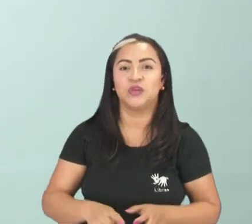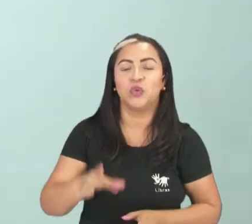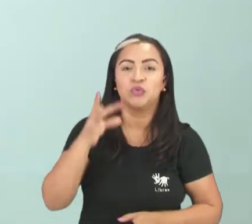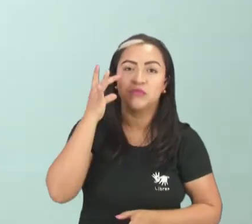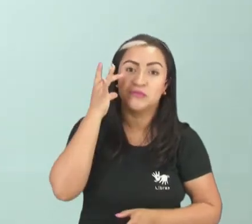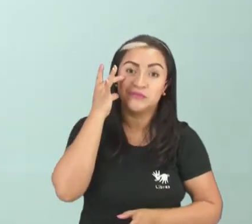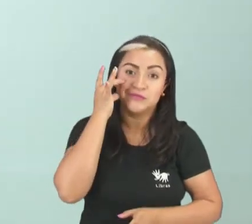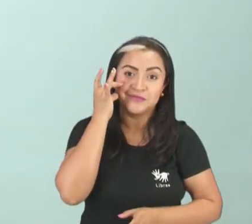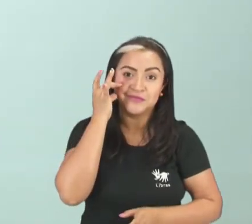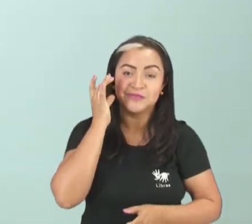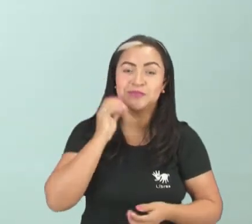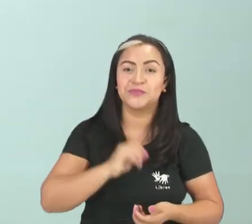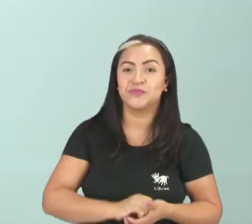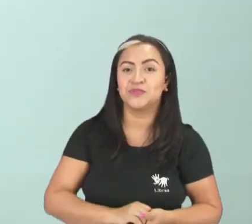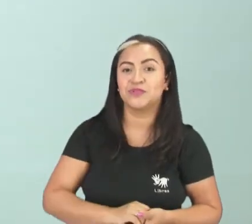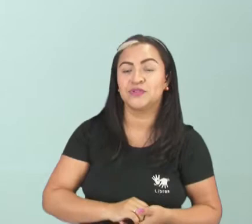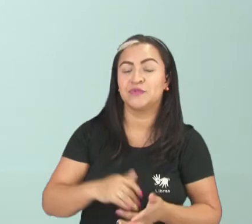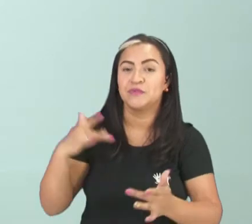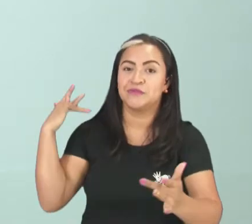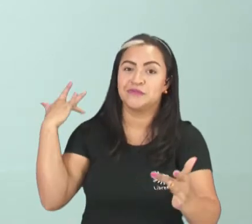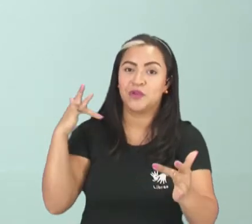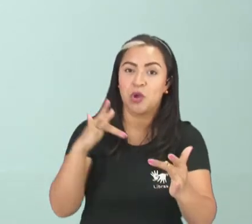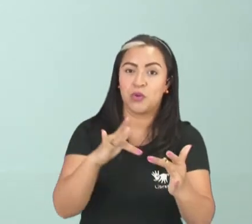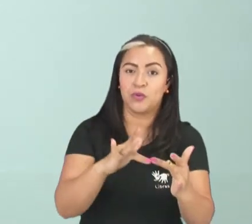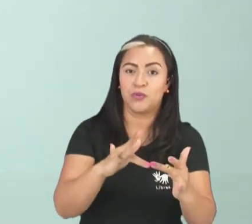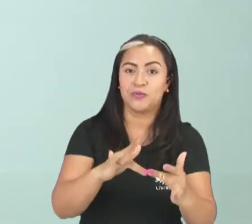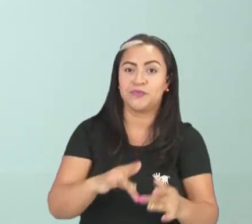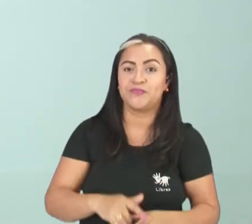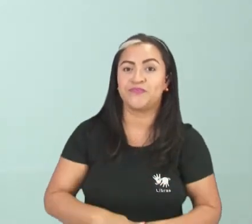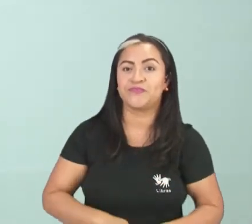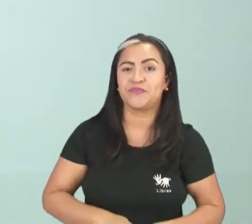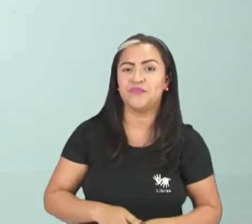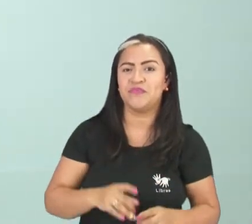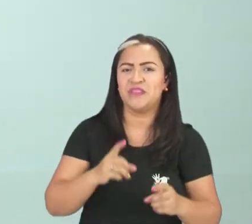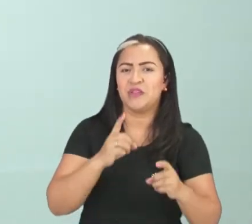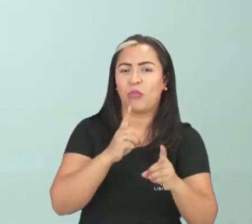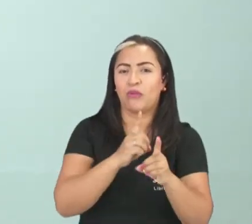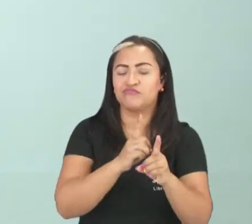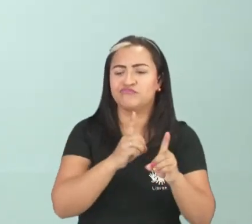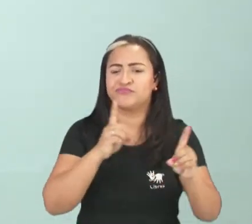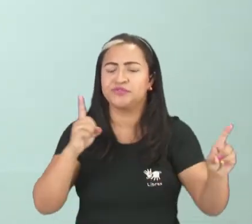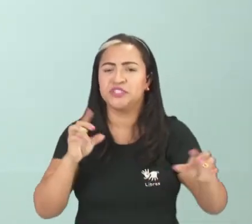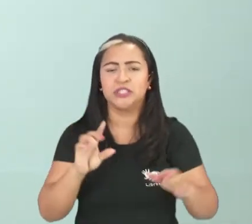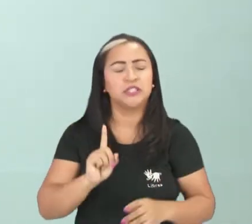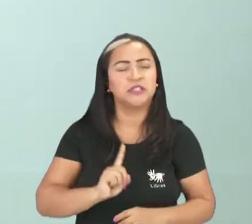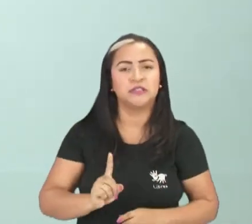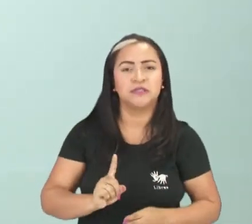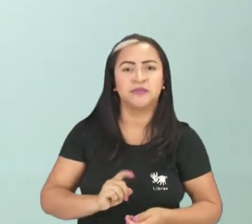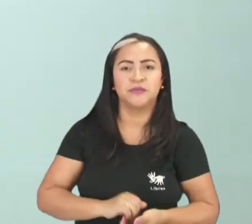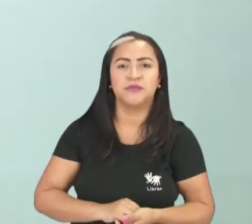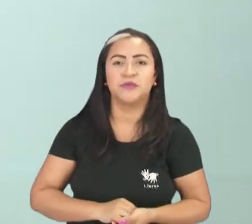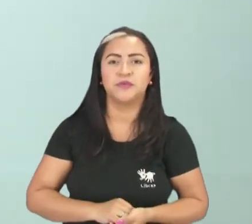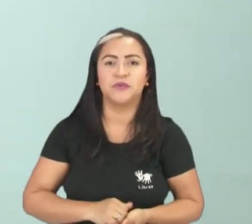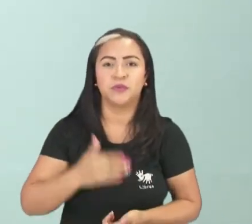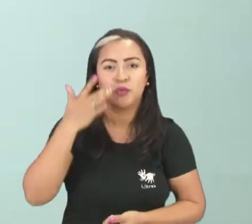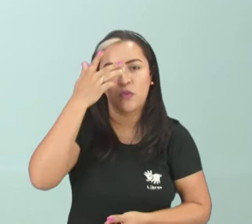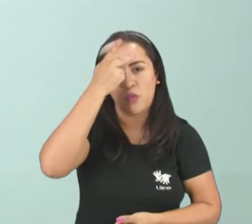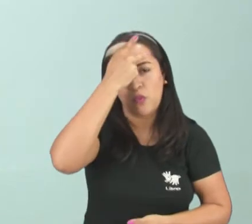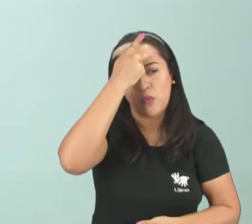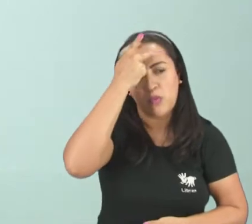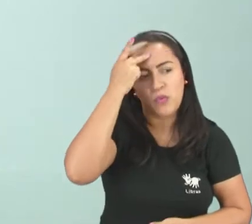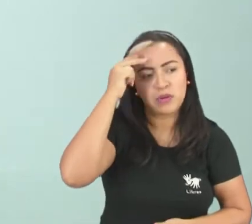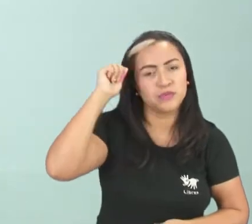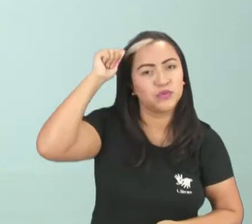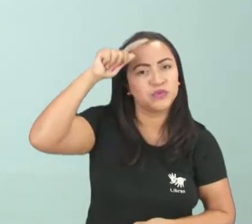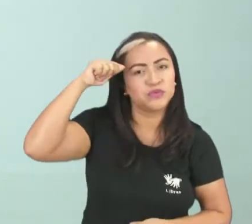humanista pro período do classicismo ali não é tão distante. Então, os autores, os artistas, eles circulam ali dentro